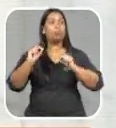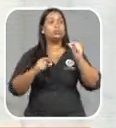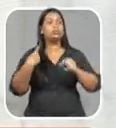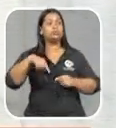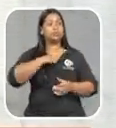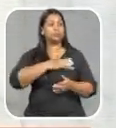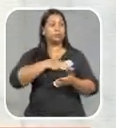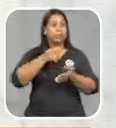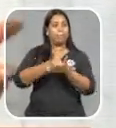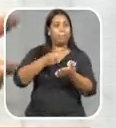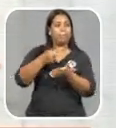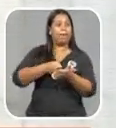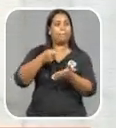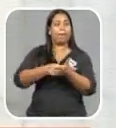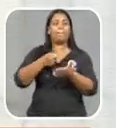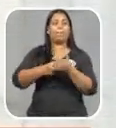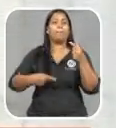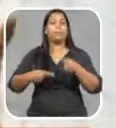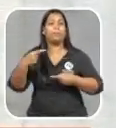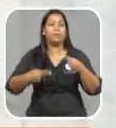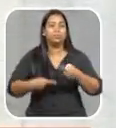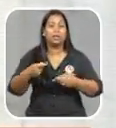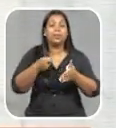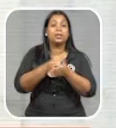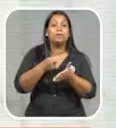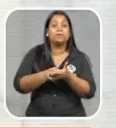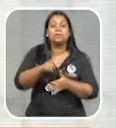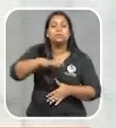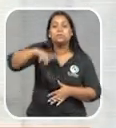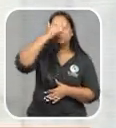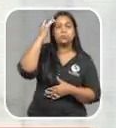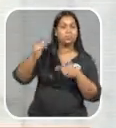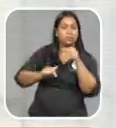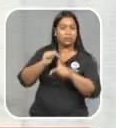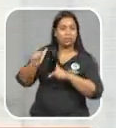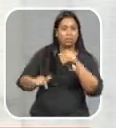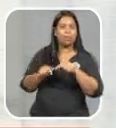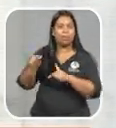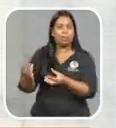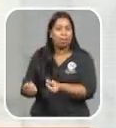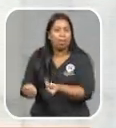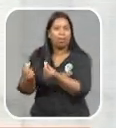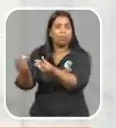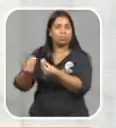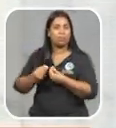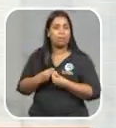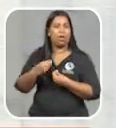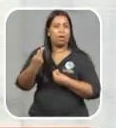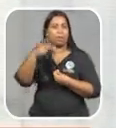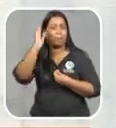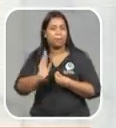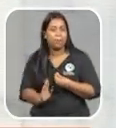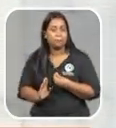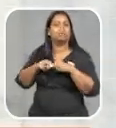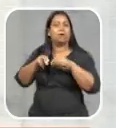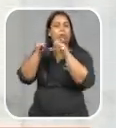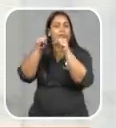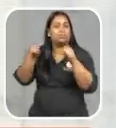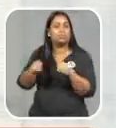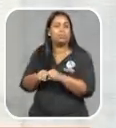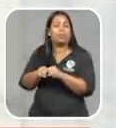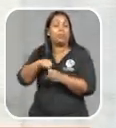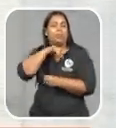país e é esmagada por um sistema muito cruel. E aqui nós temos,